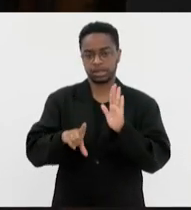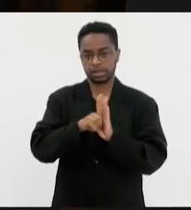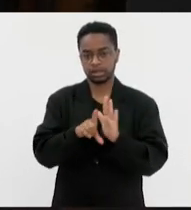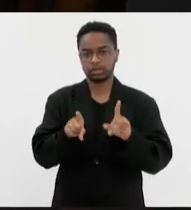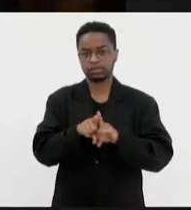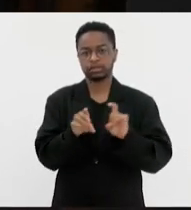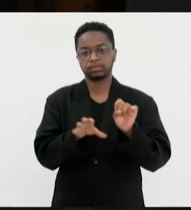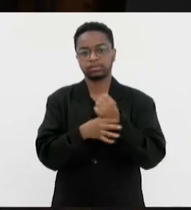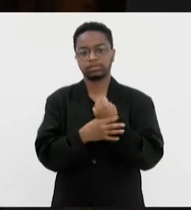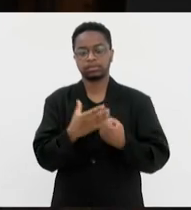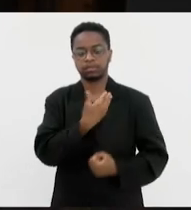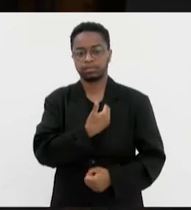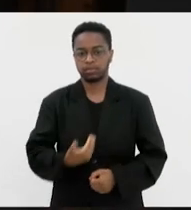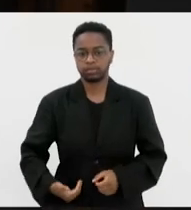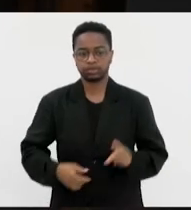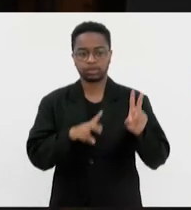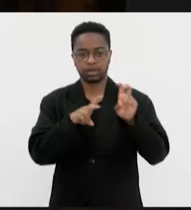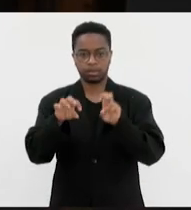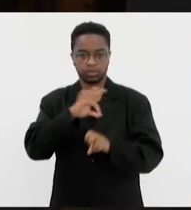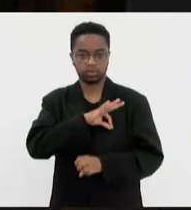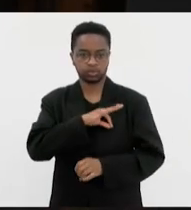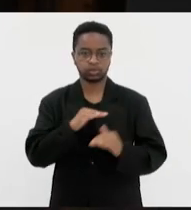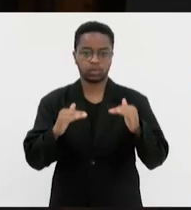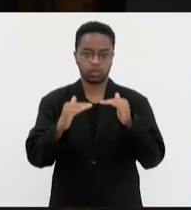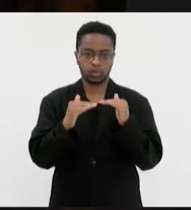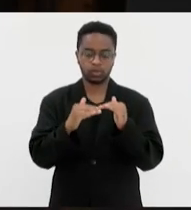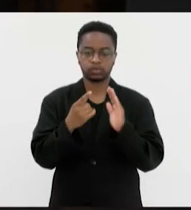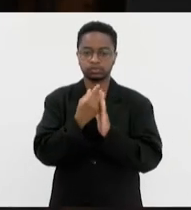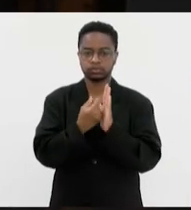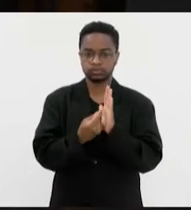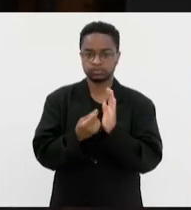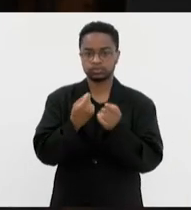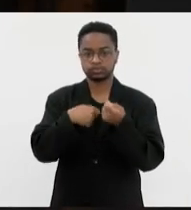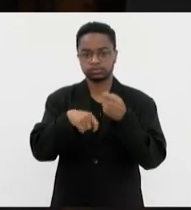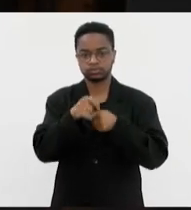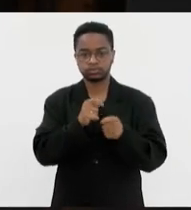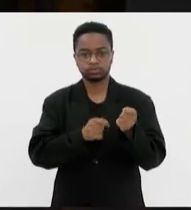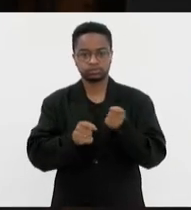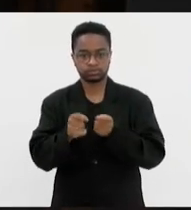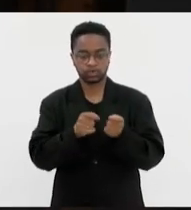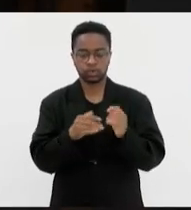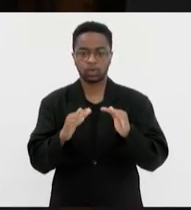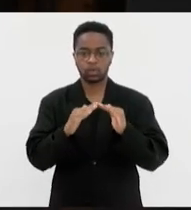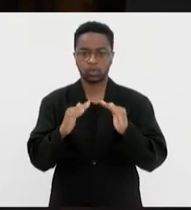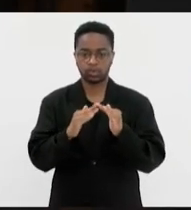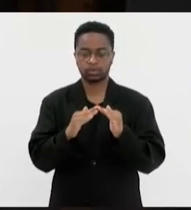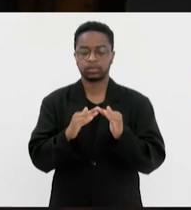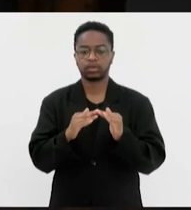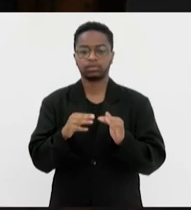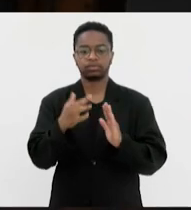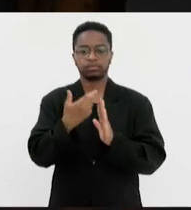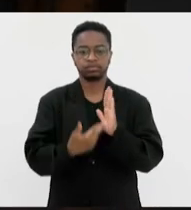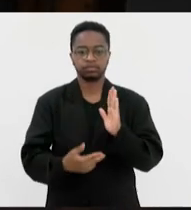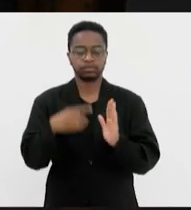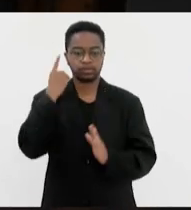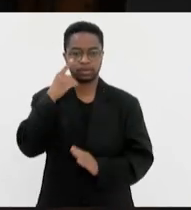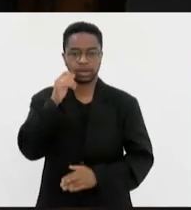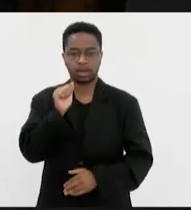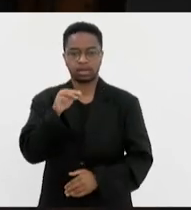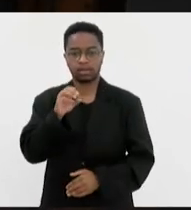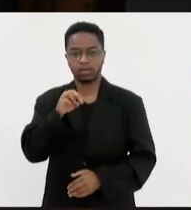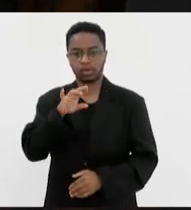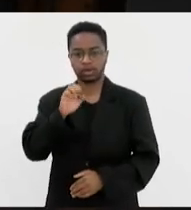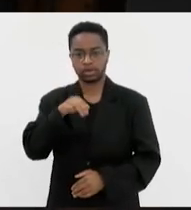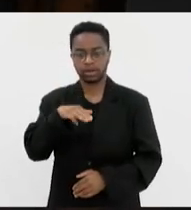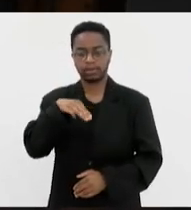segurança pública e assuntos de polícia favorável. Orçamento, Fiscalização Financeira e Controle favorável. Relatores, deputado Rodrigo Amorim,